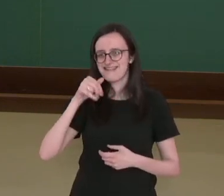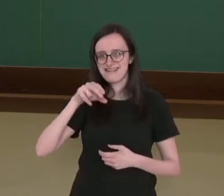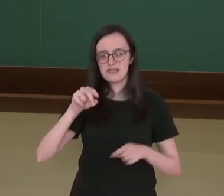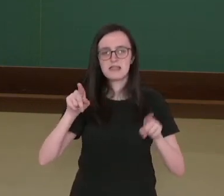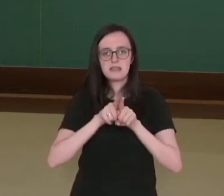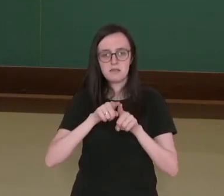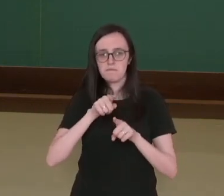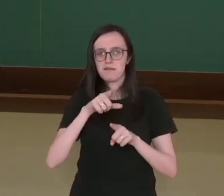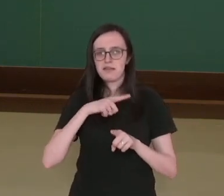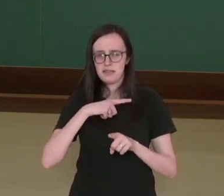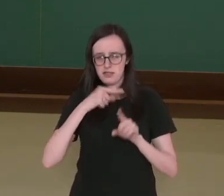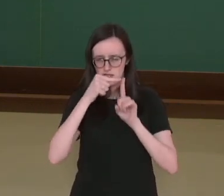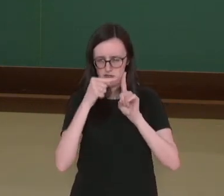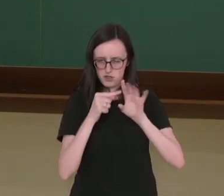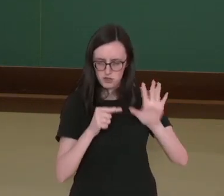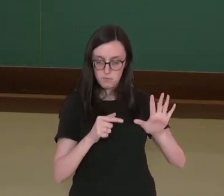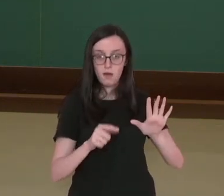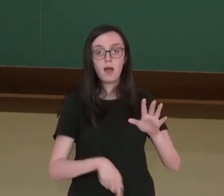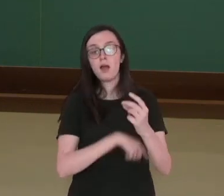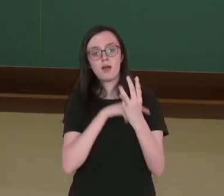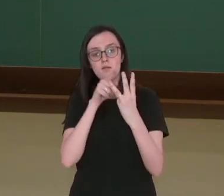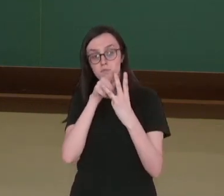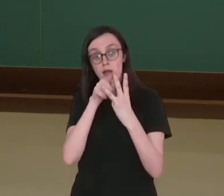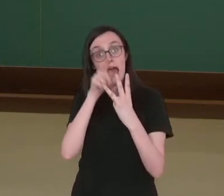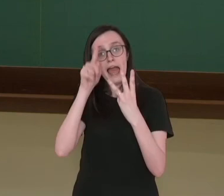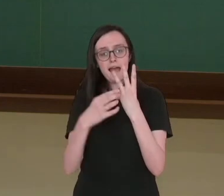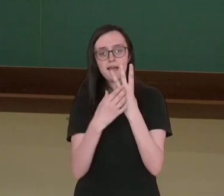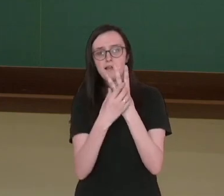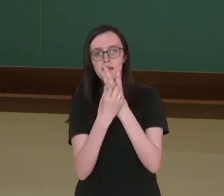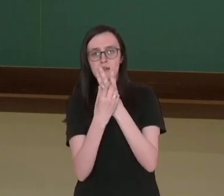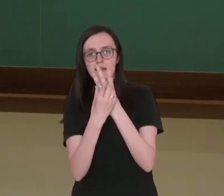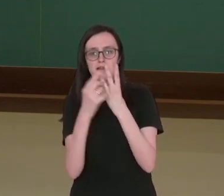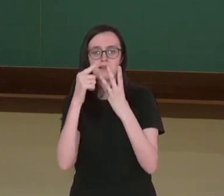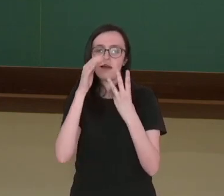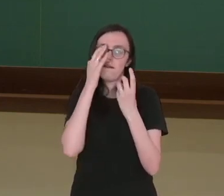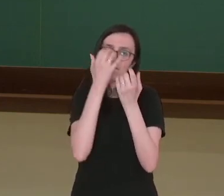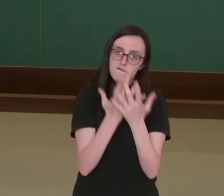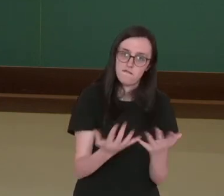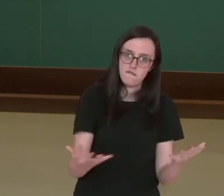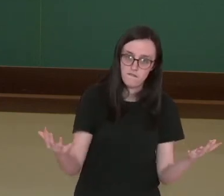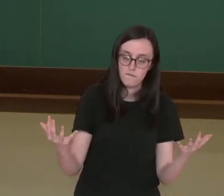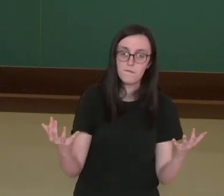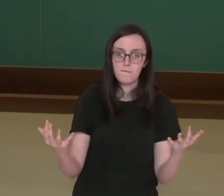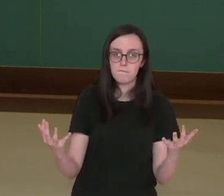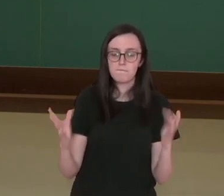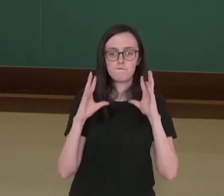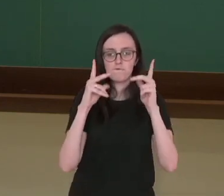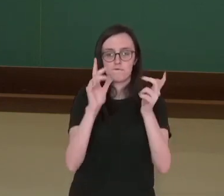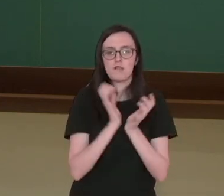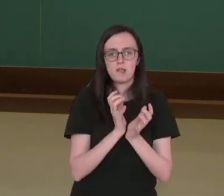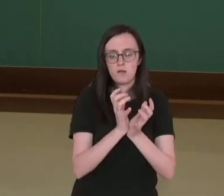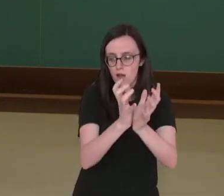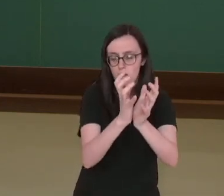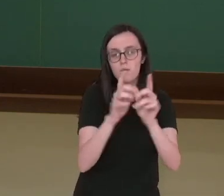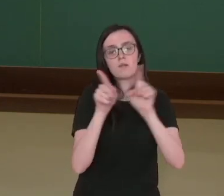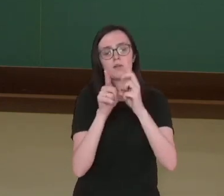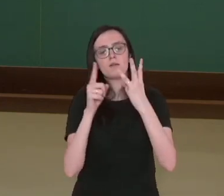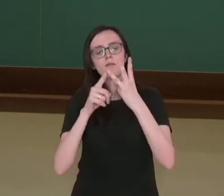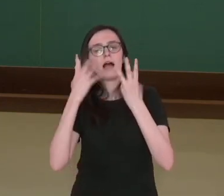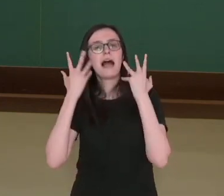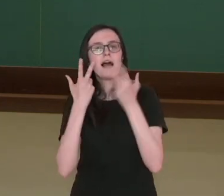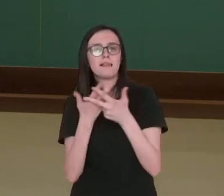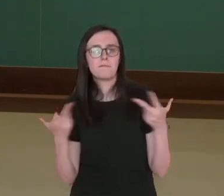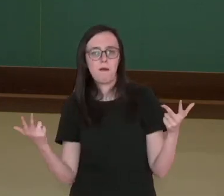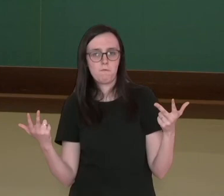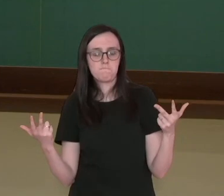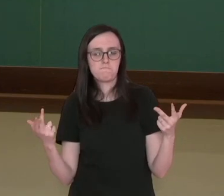árqueas. E a célula eucarionte pode ser vegetal, então todas as plantas, e a célula